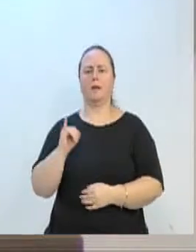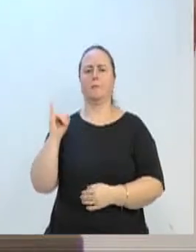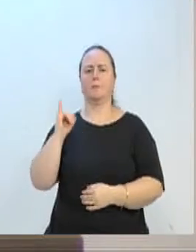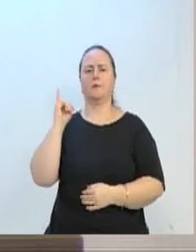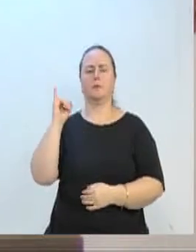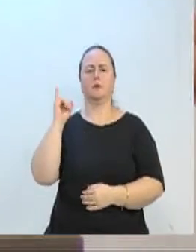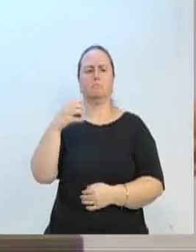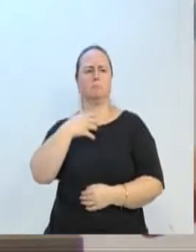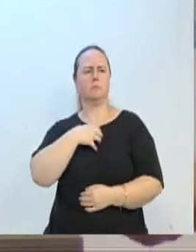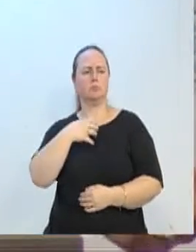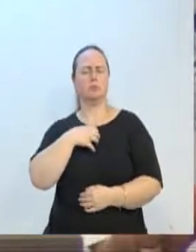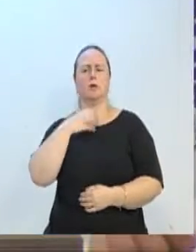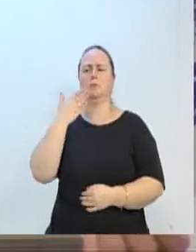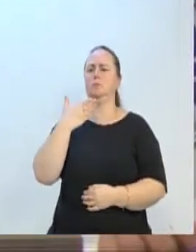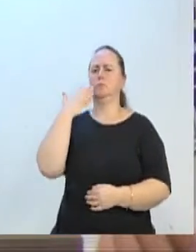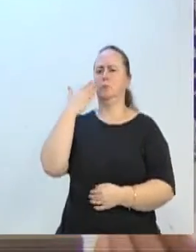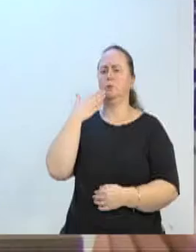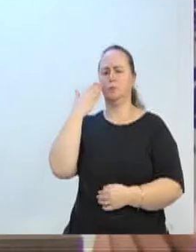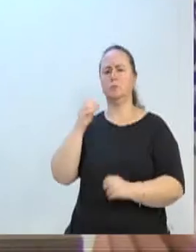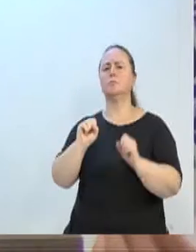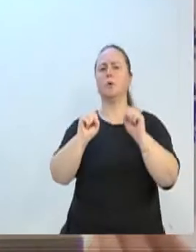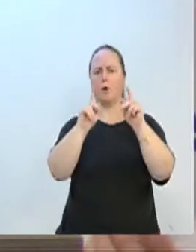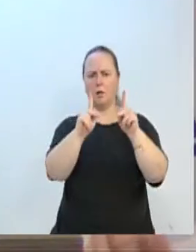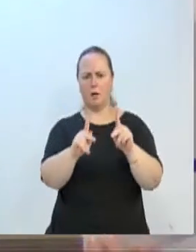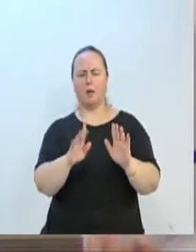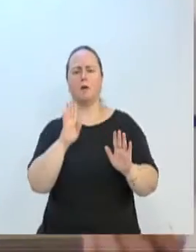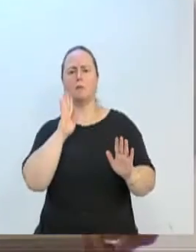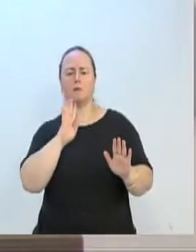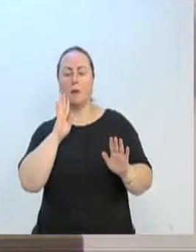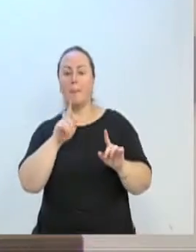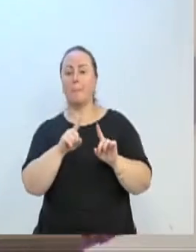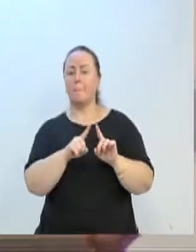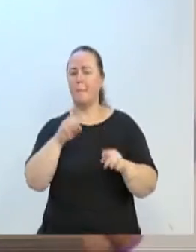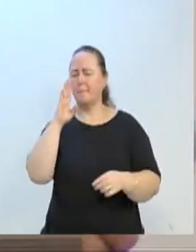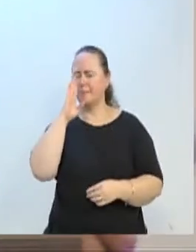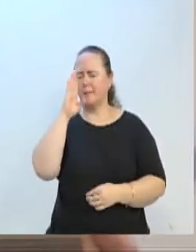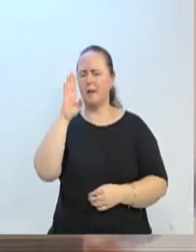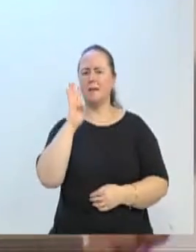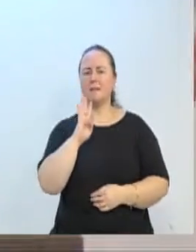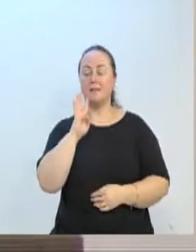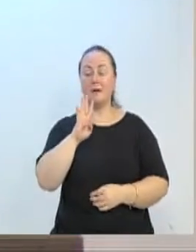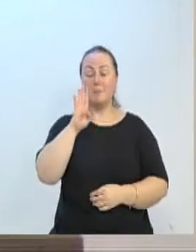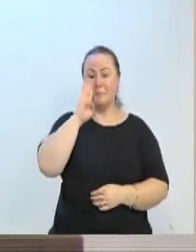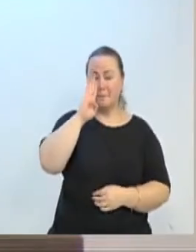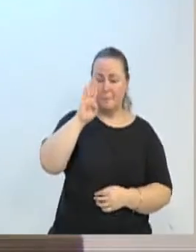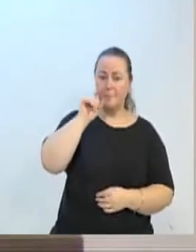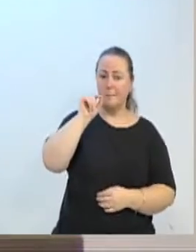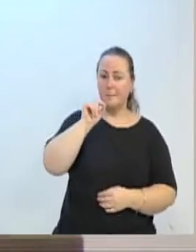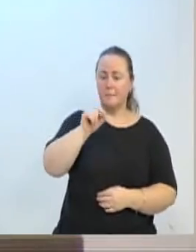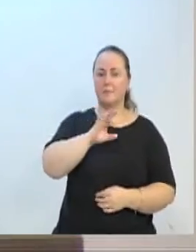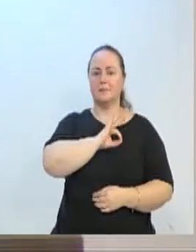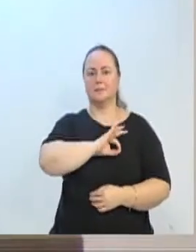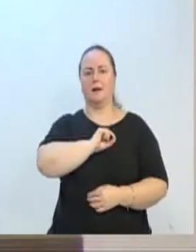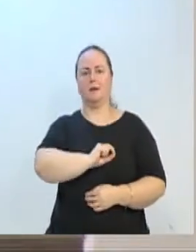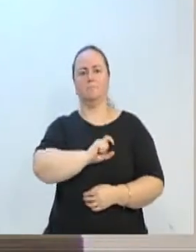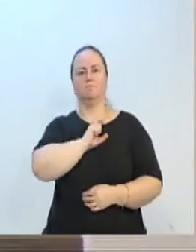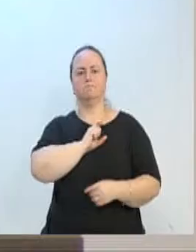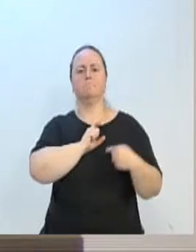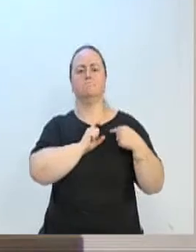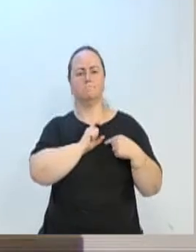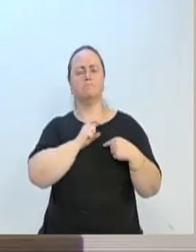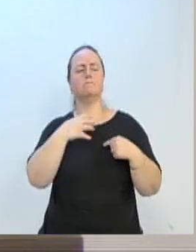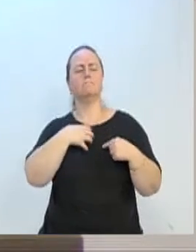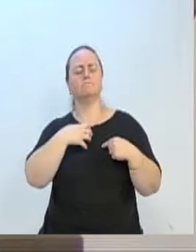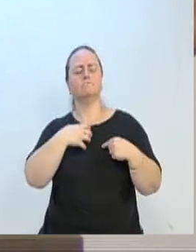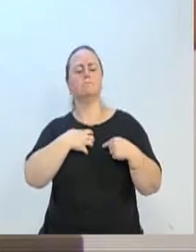de discursos e tudo mais, é bacana, mas nada mais bacana e importante é fazer chegar a valorização em forma